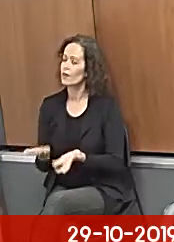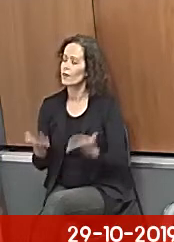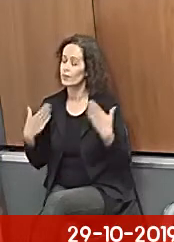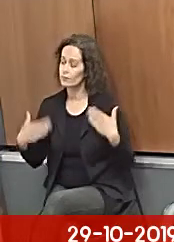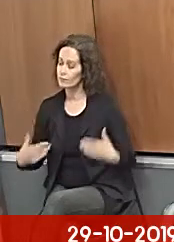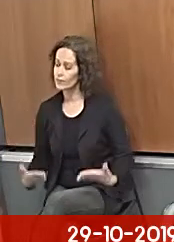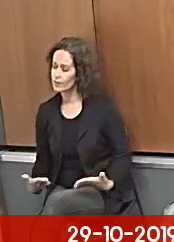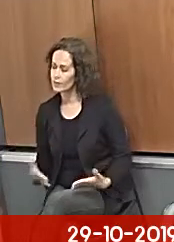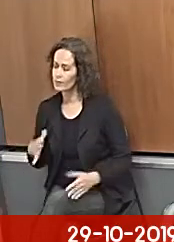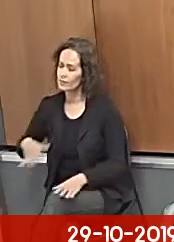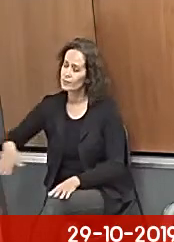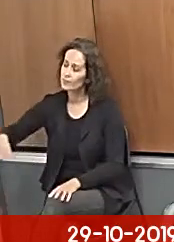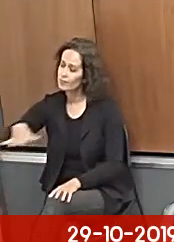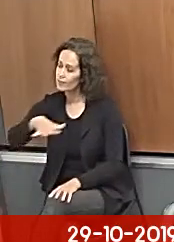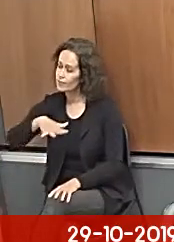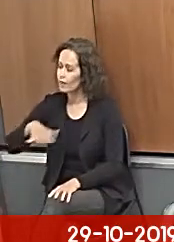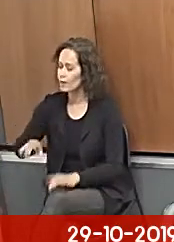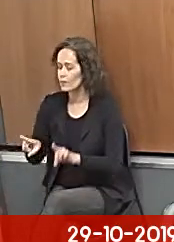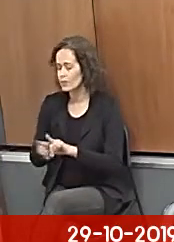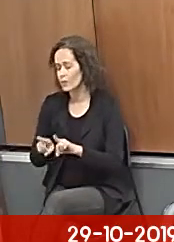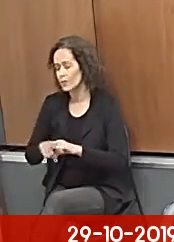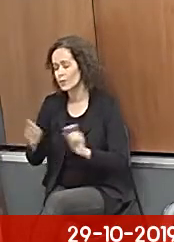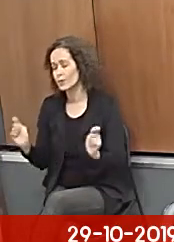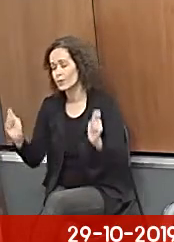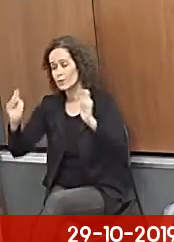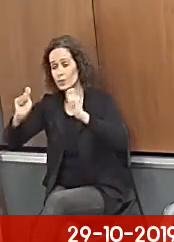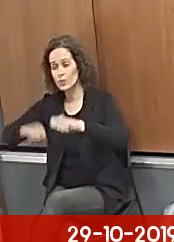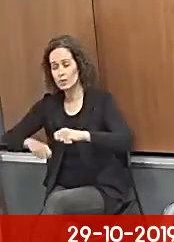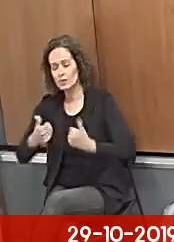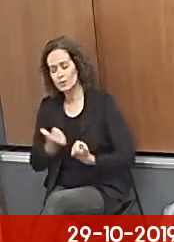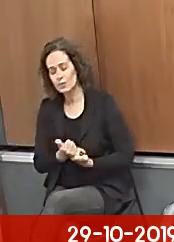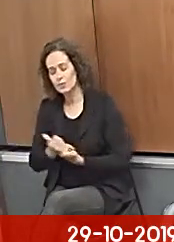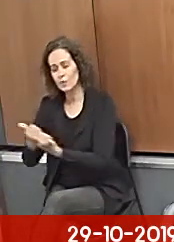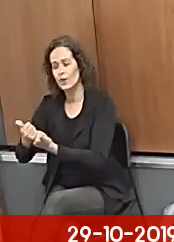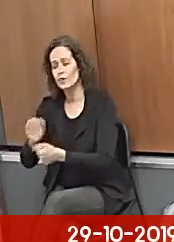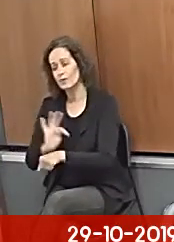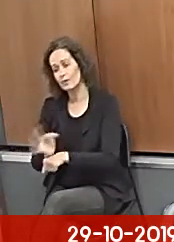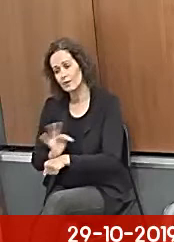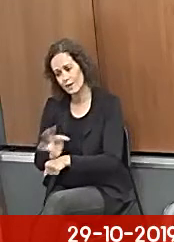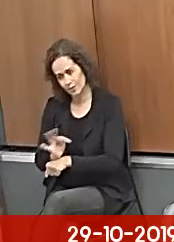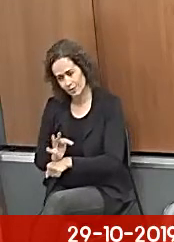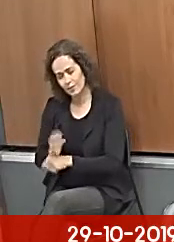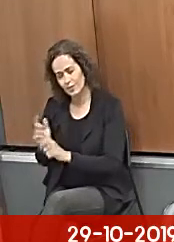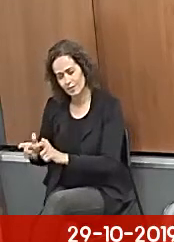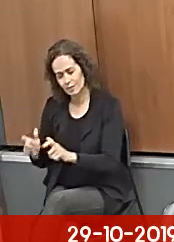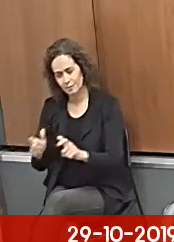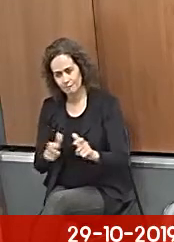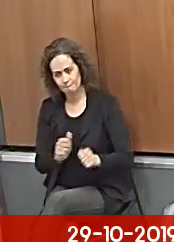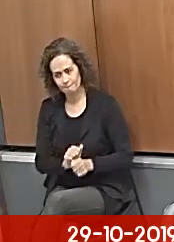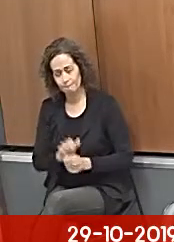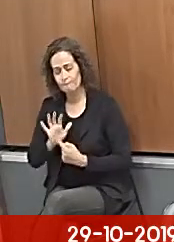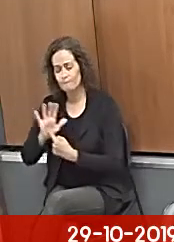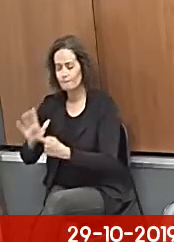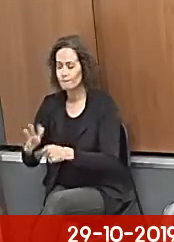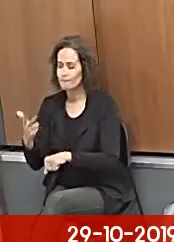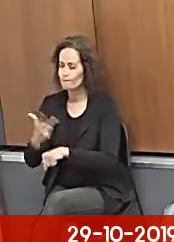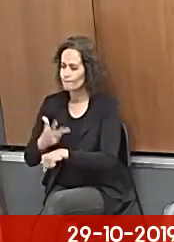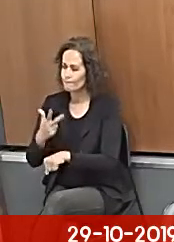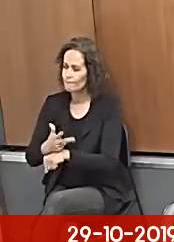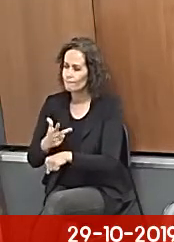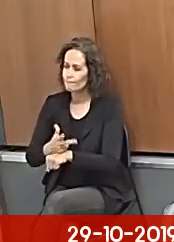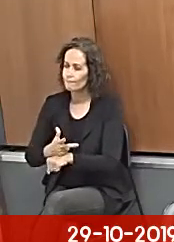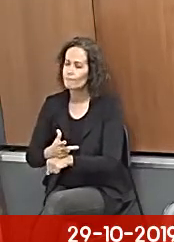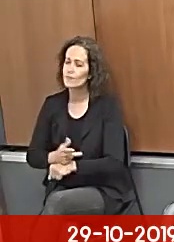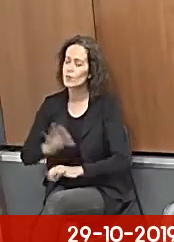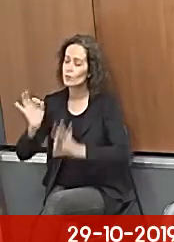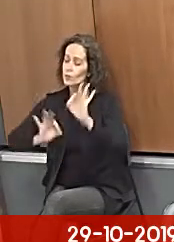geral e, no que for possível, dar um suporte técnico às entidades. Eu vou passar um videozinho do programa Esperar, apresentando o